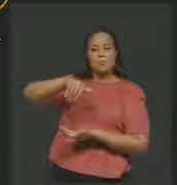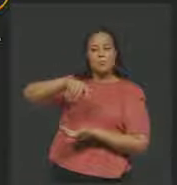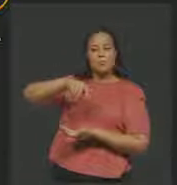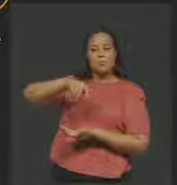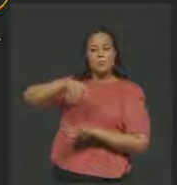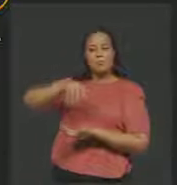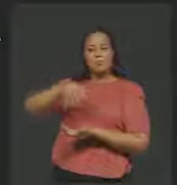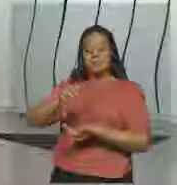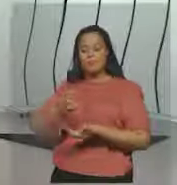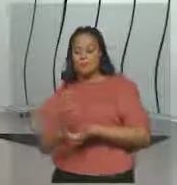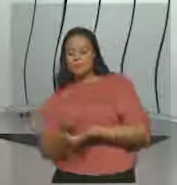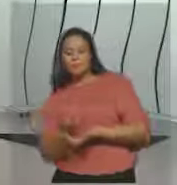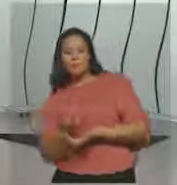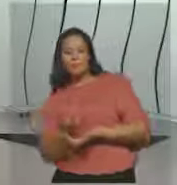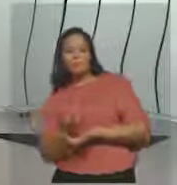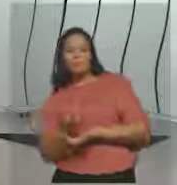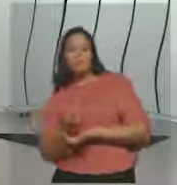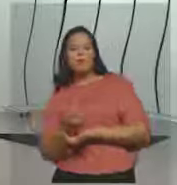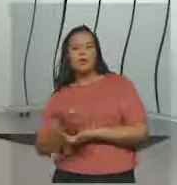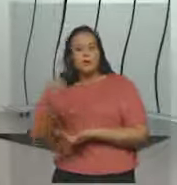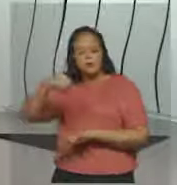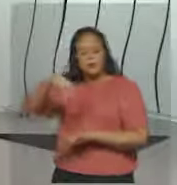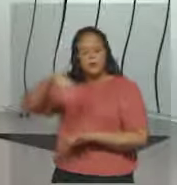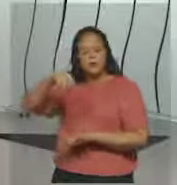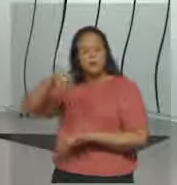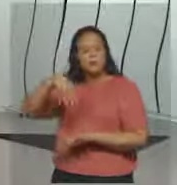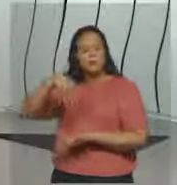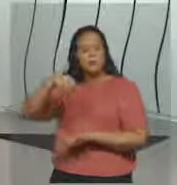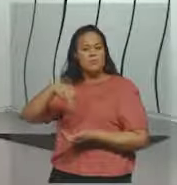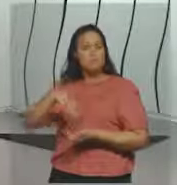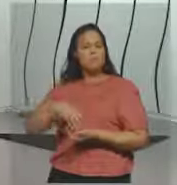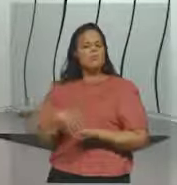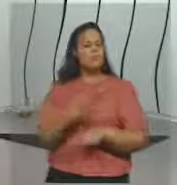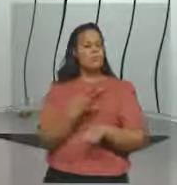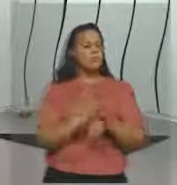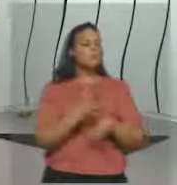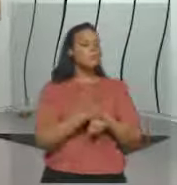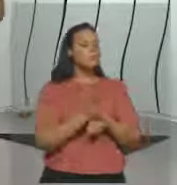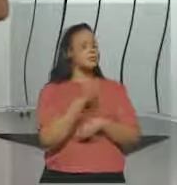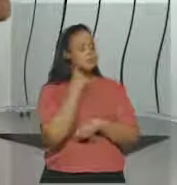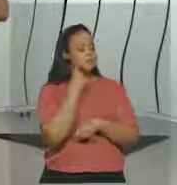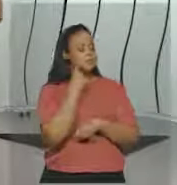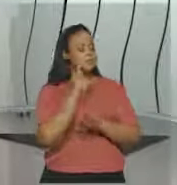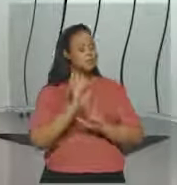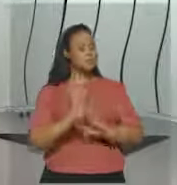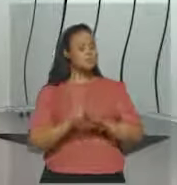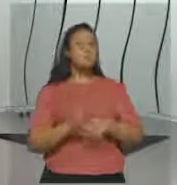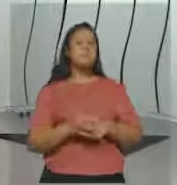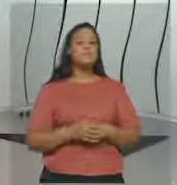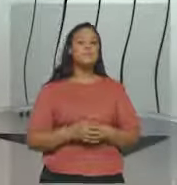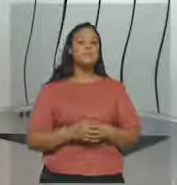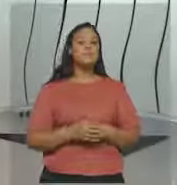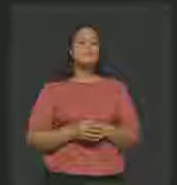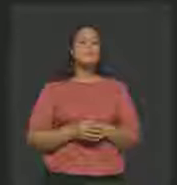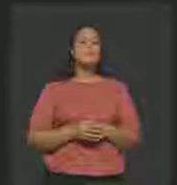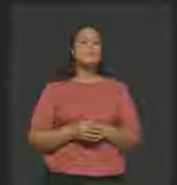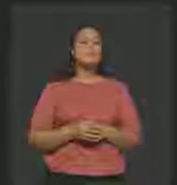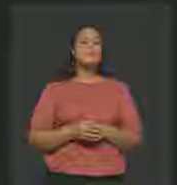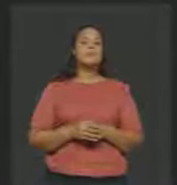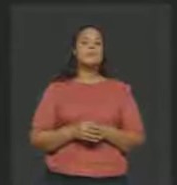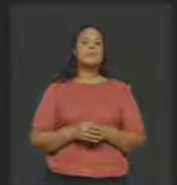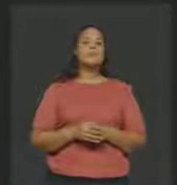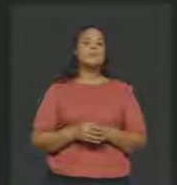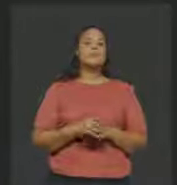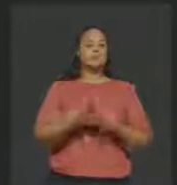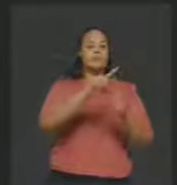representa lâmpadas. Vamos ver isso na prática. Agora eu tenho o mesmo sistema que nós tínhamos visto antes. Ó,